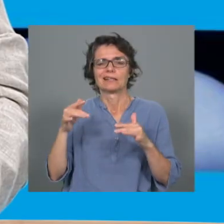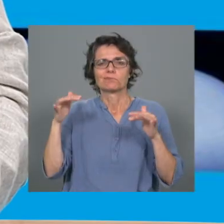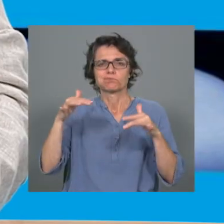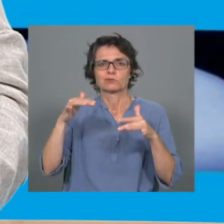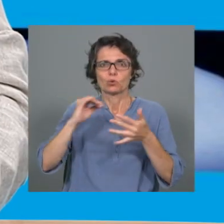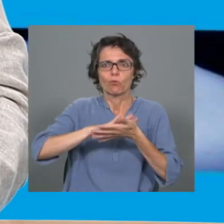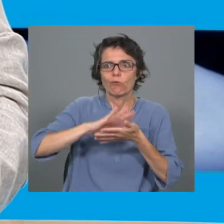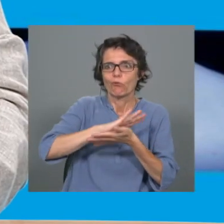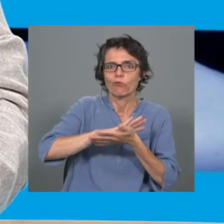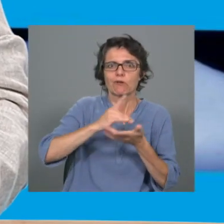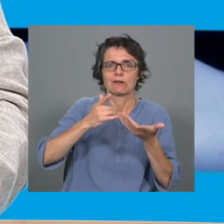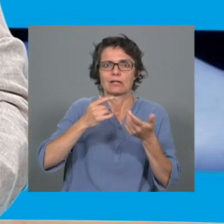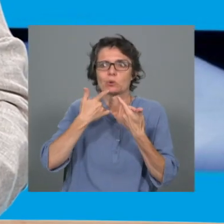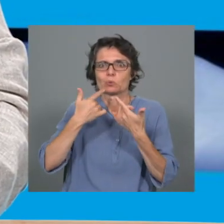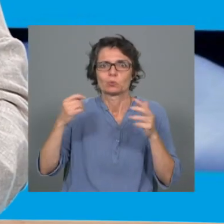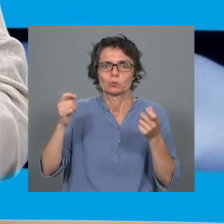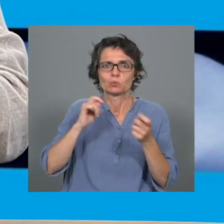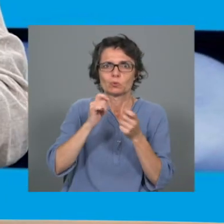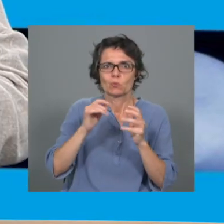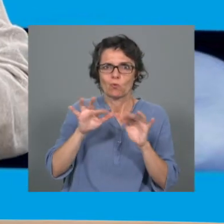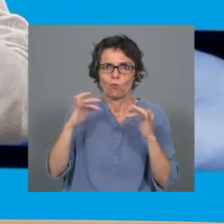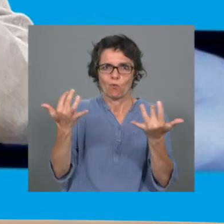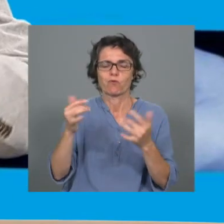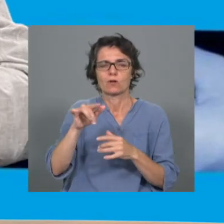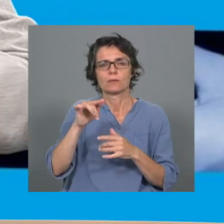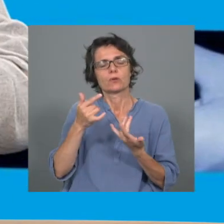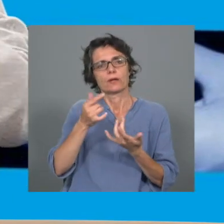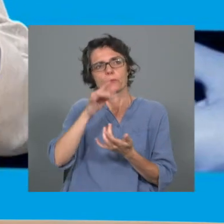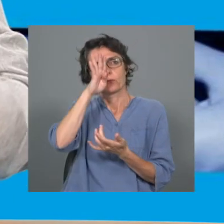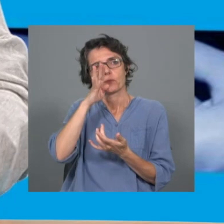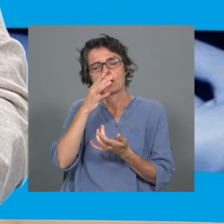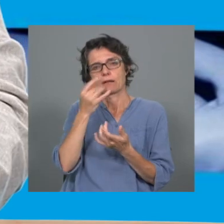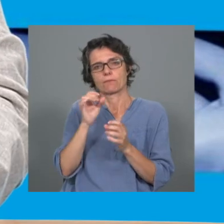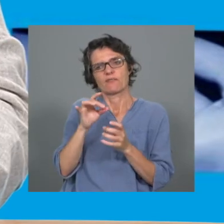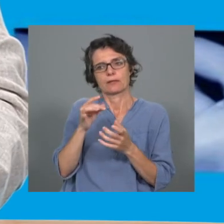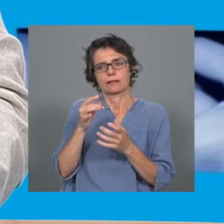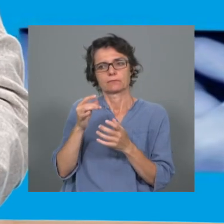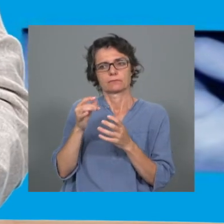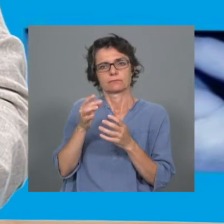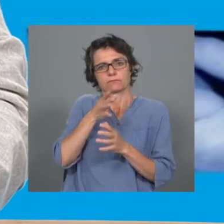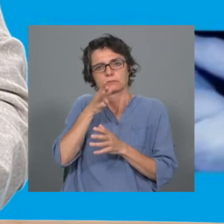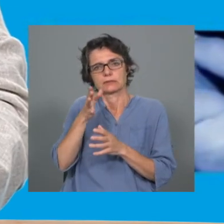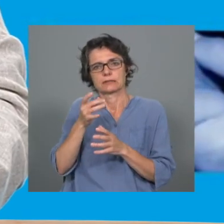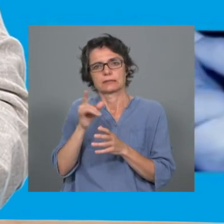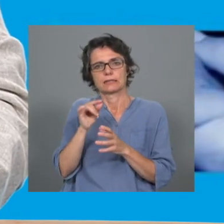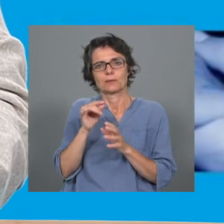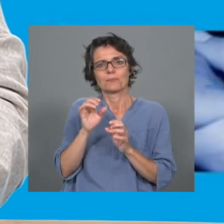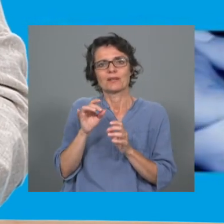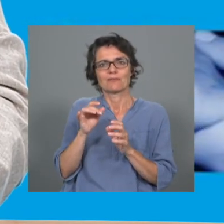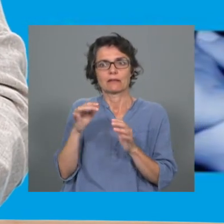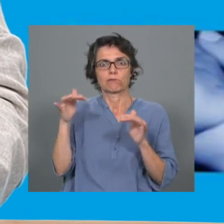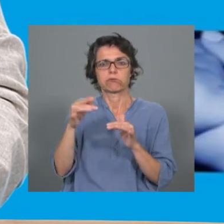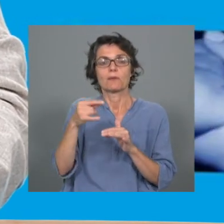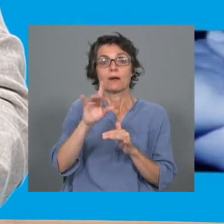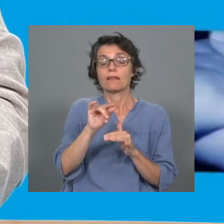tem um perfil, né, de personalidade, de não querer atrair sobre si as atenções, mas também tem outro de lado, que é